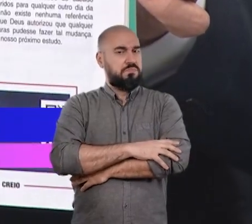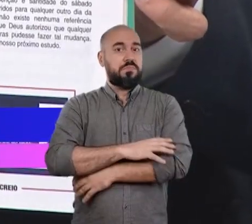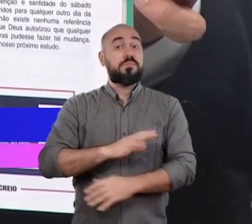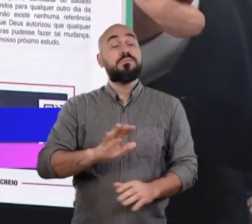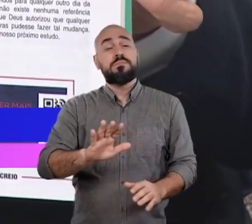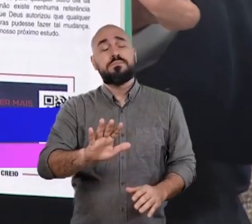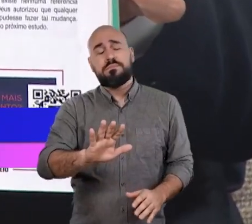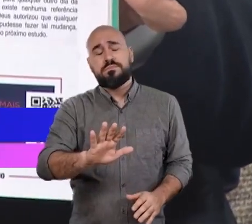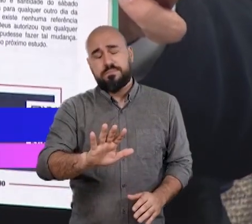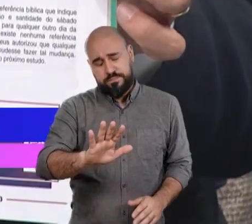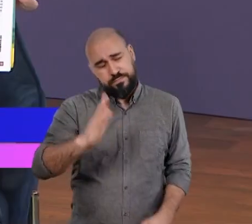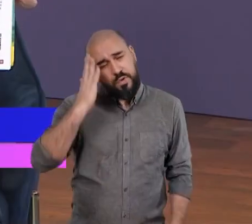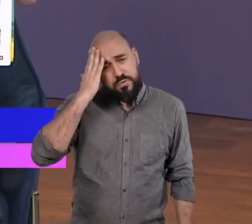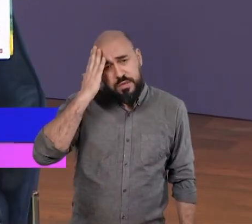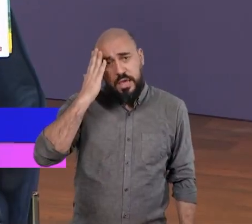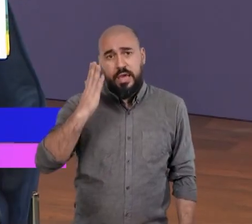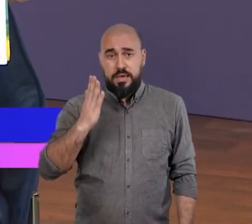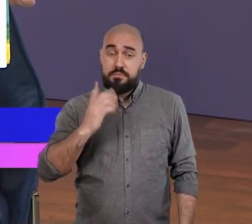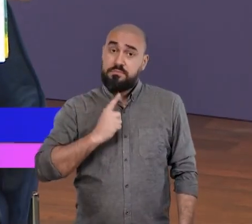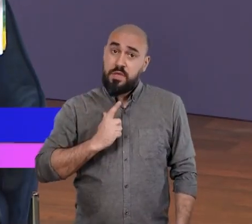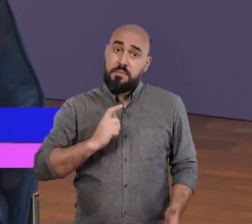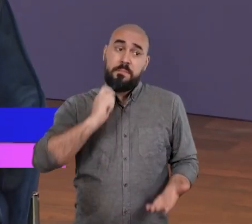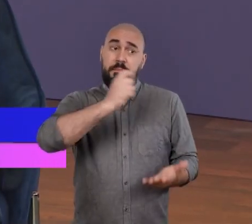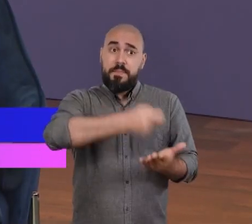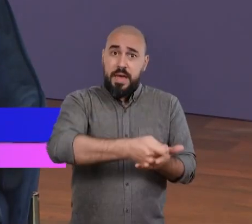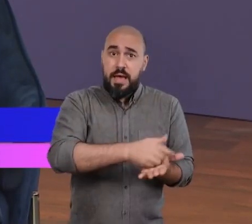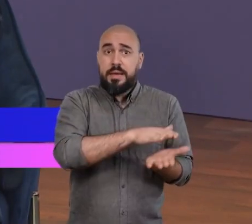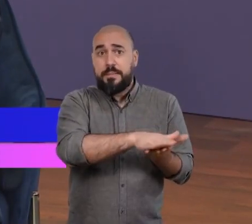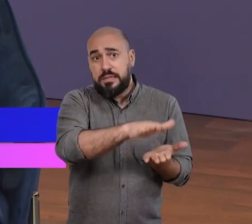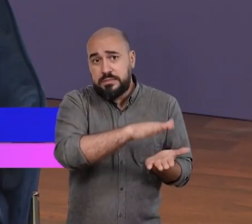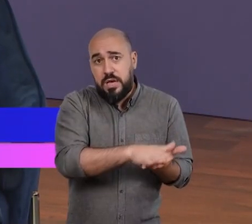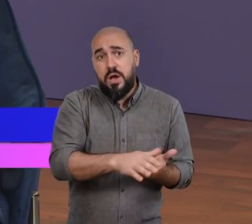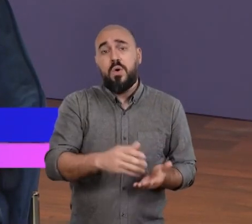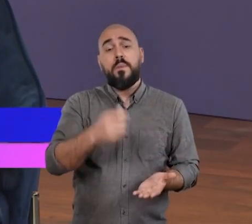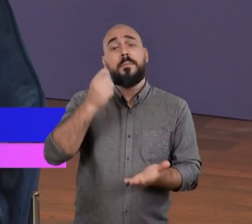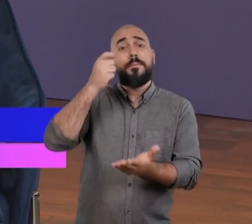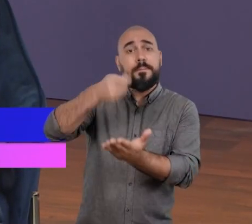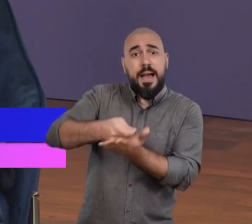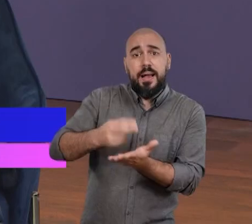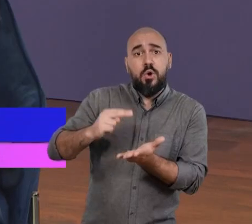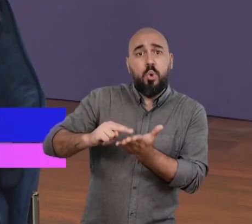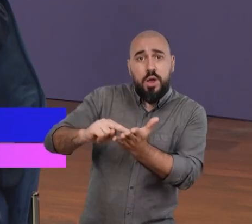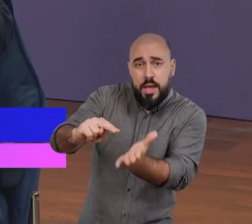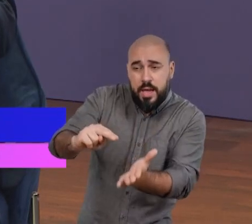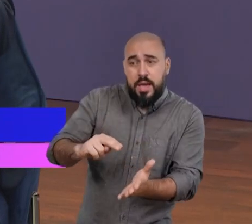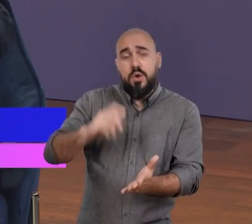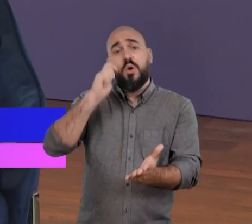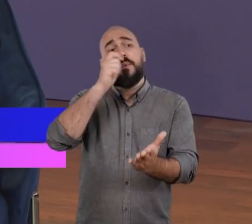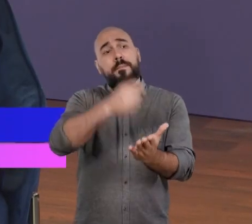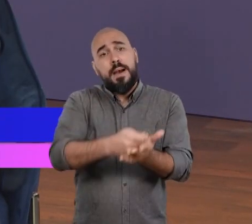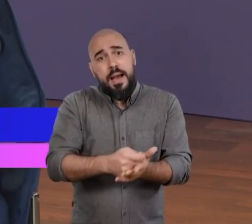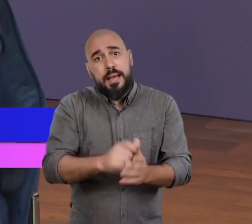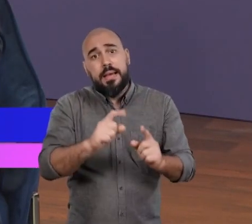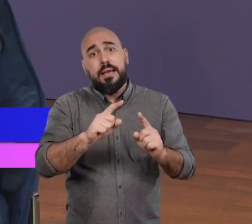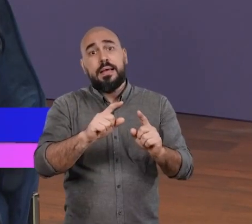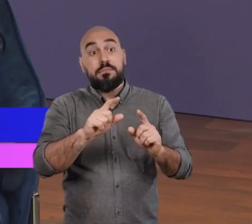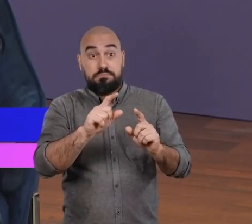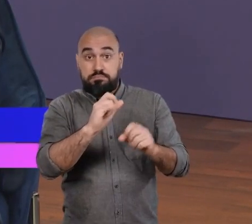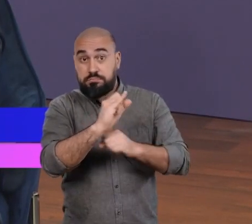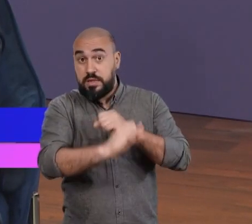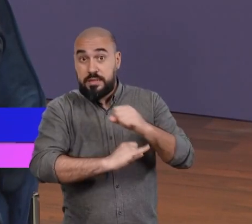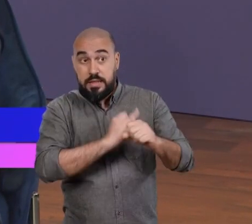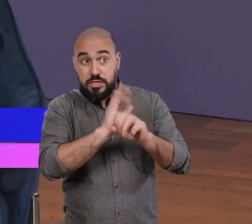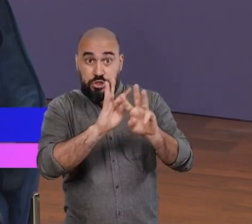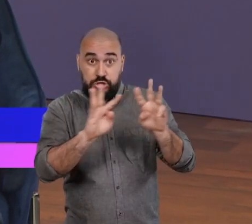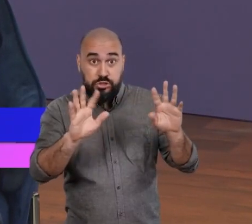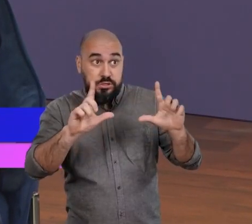eu sei que tem impressora, tem correio, tem tudo mais. É verdade, tem tudo isso. Ora, nós conseguimos